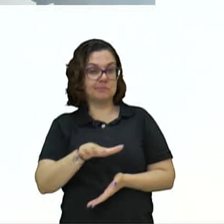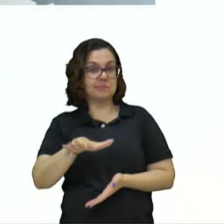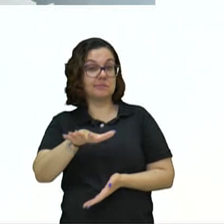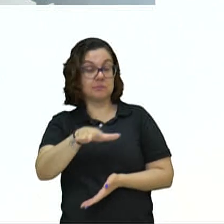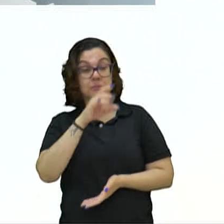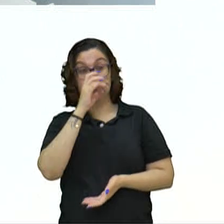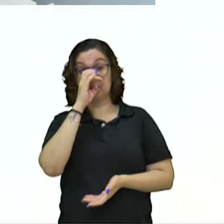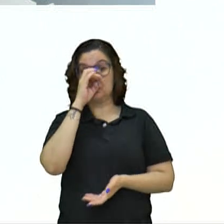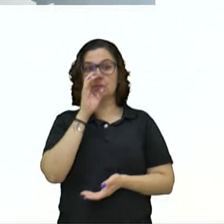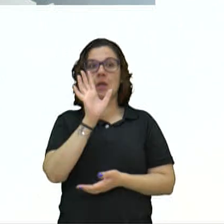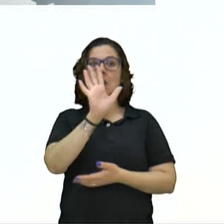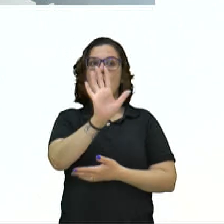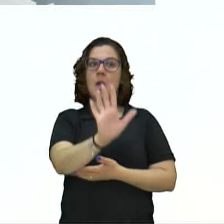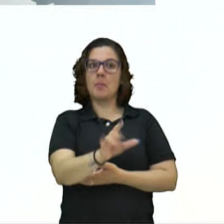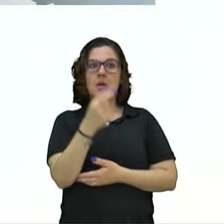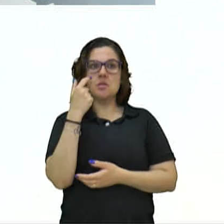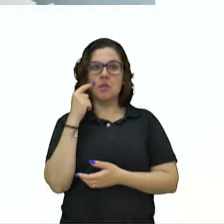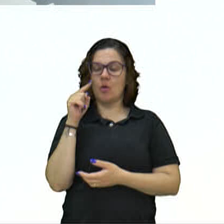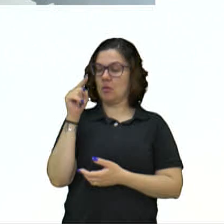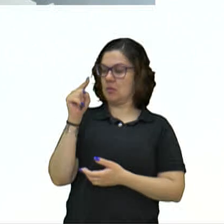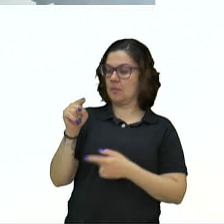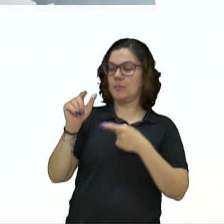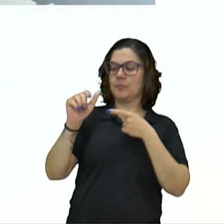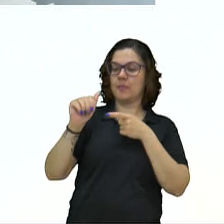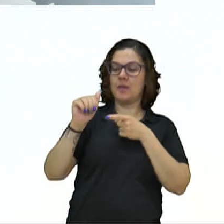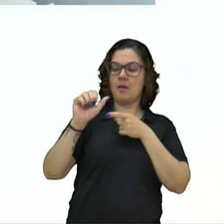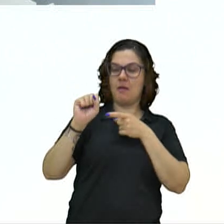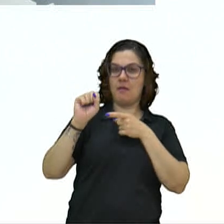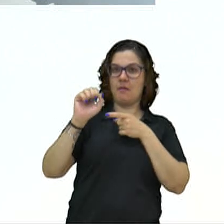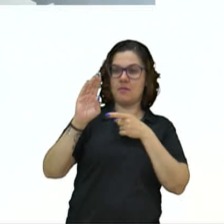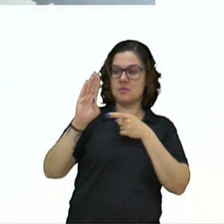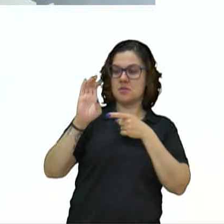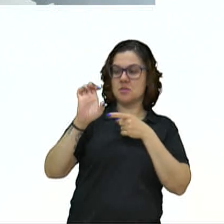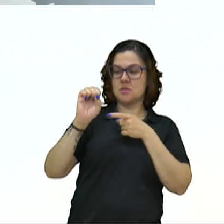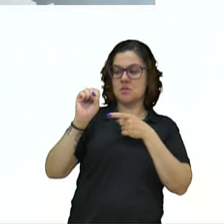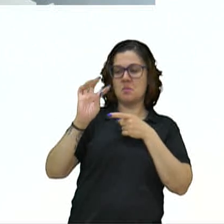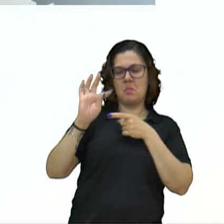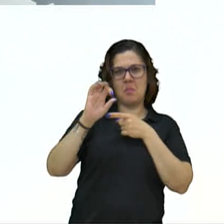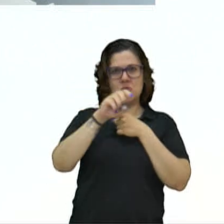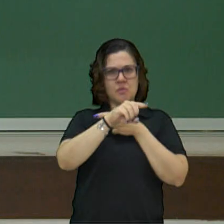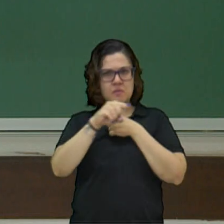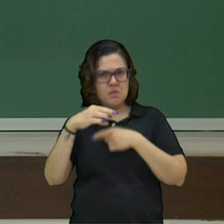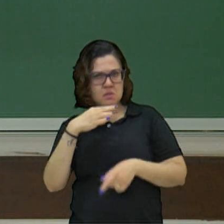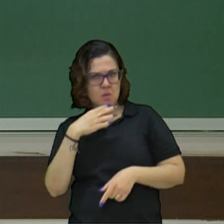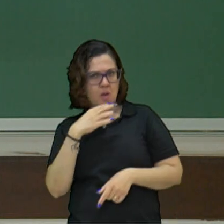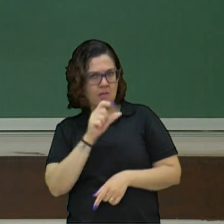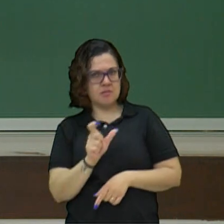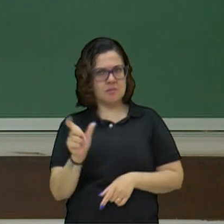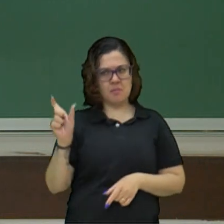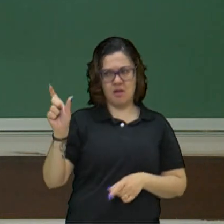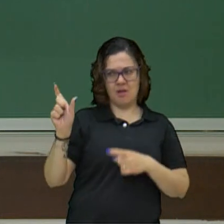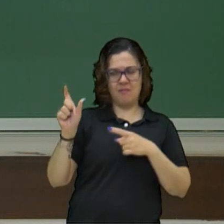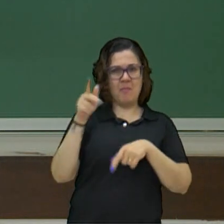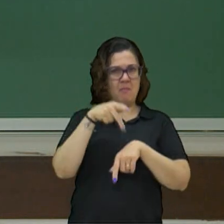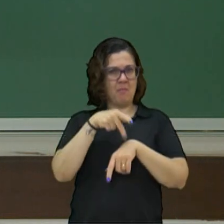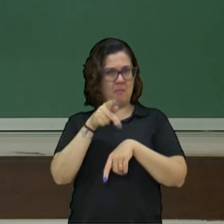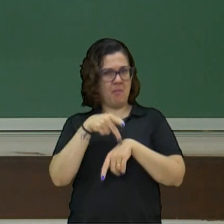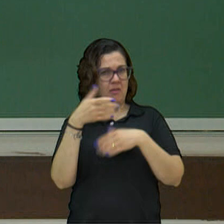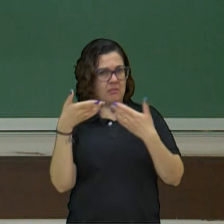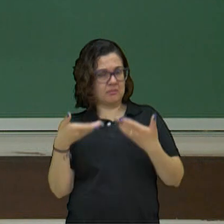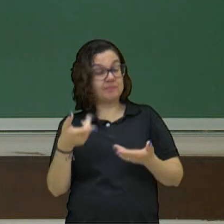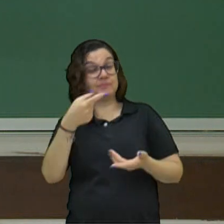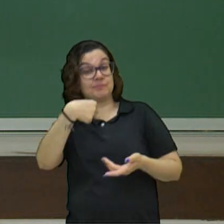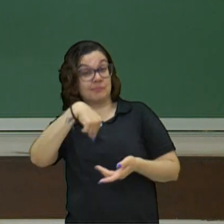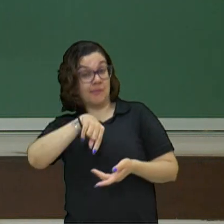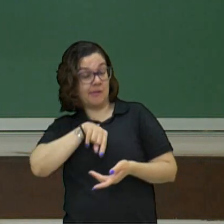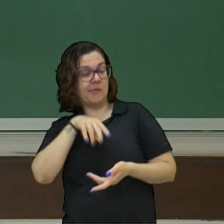essas pequenas ilhas separei para vocês aqui o asbesto né alguém já ouviu falar disso do aspecto a gente conhece